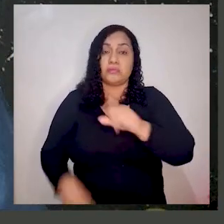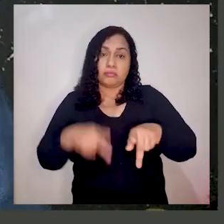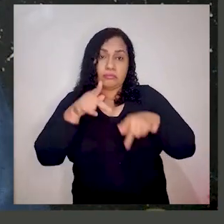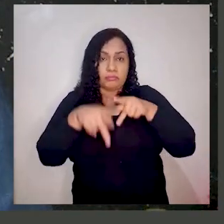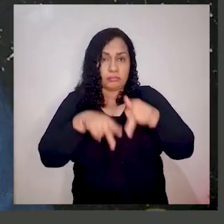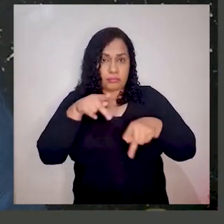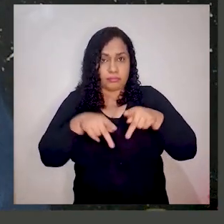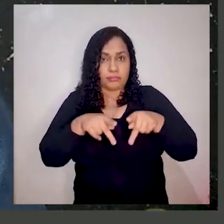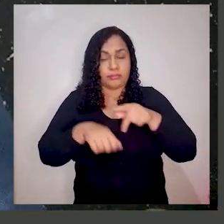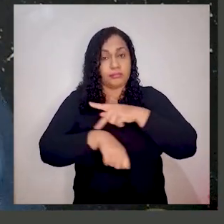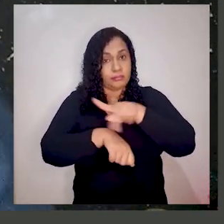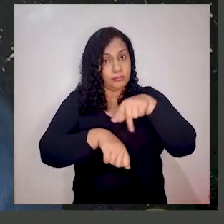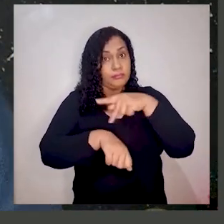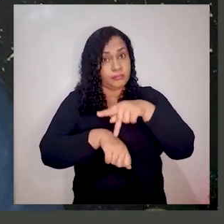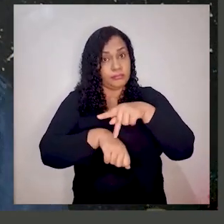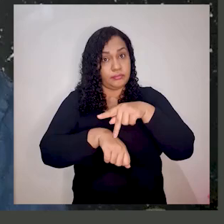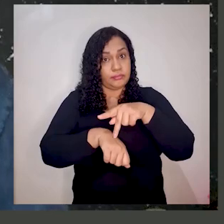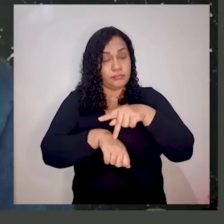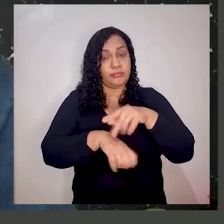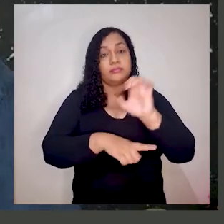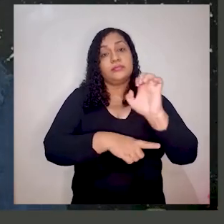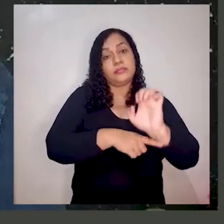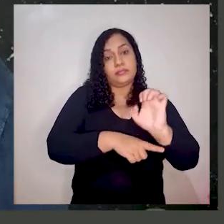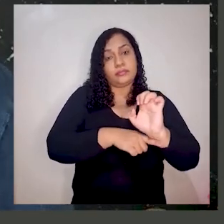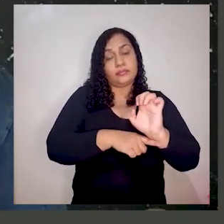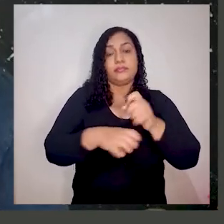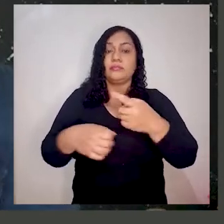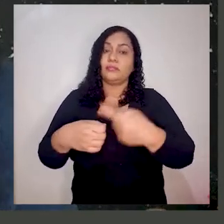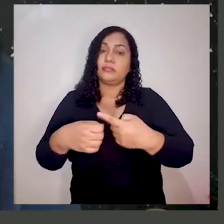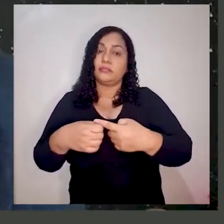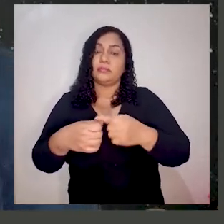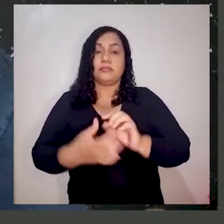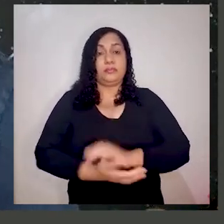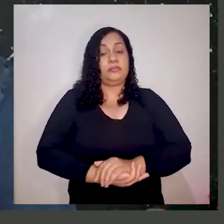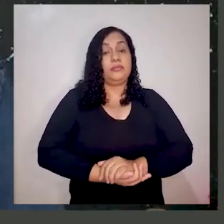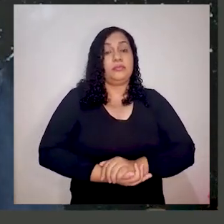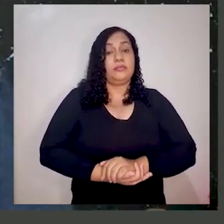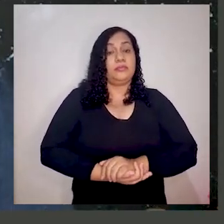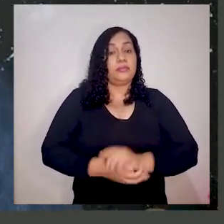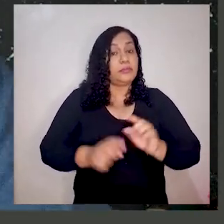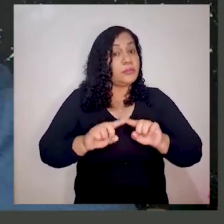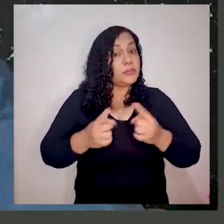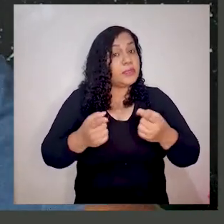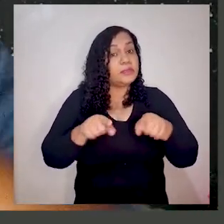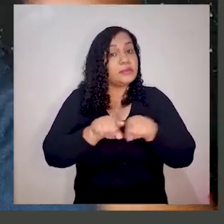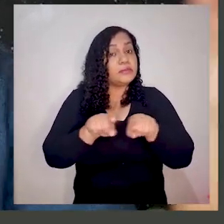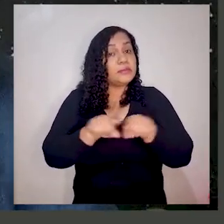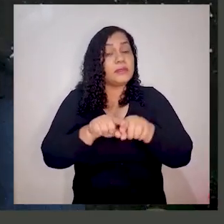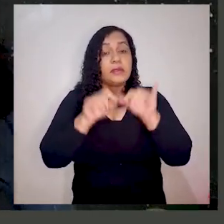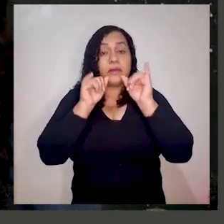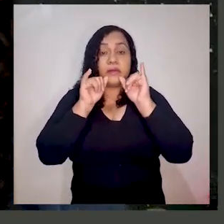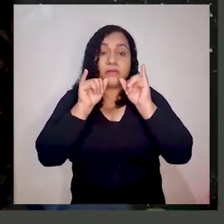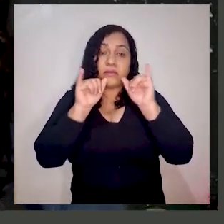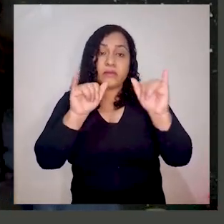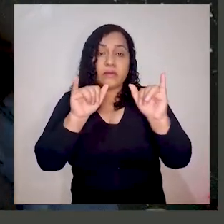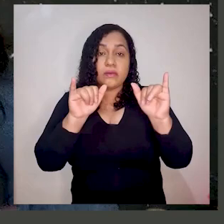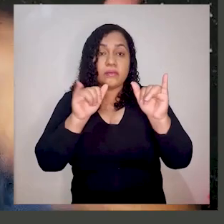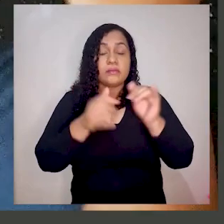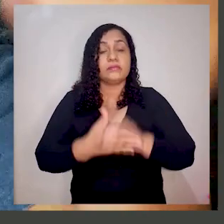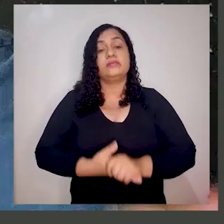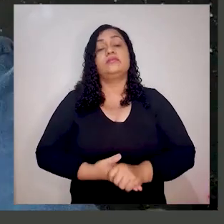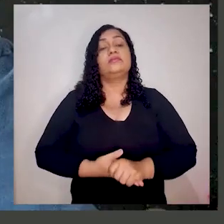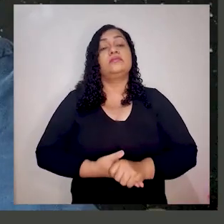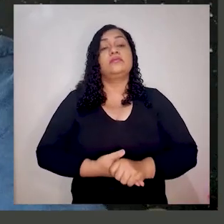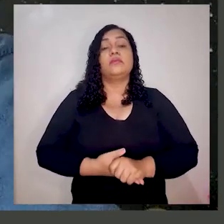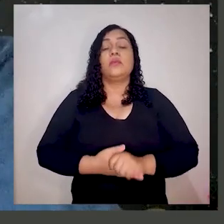sabermos o número da população do país, de um estado, de uma cidade, não. Ele traz diversas informações.